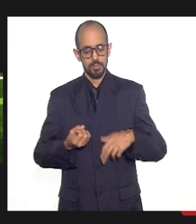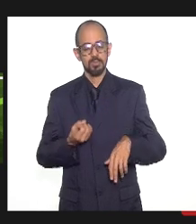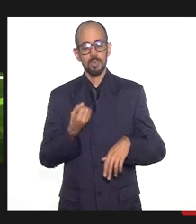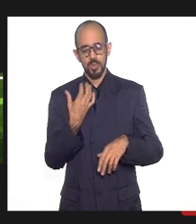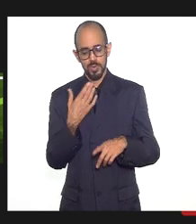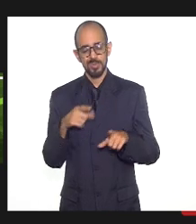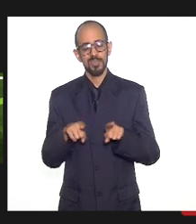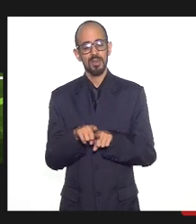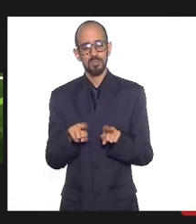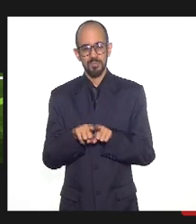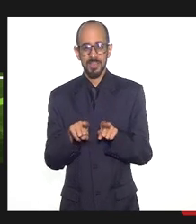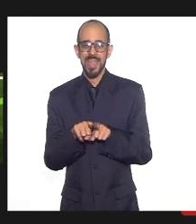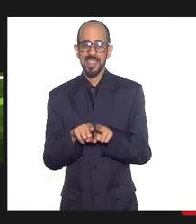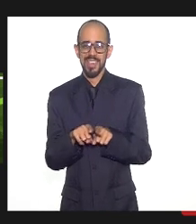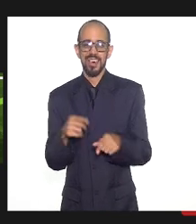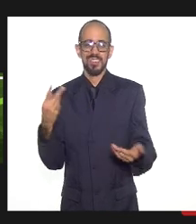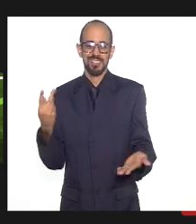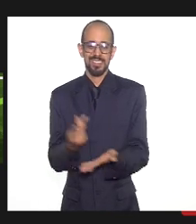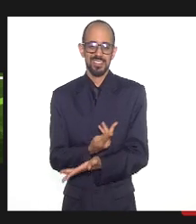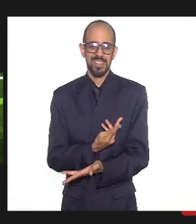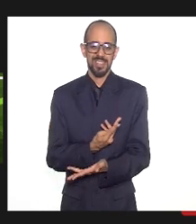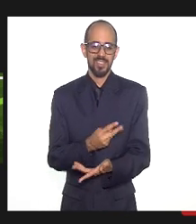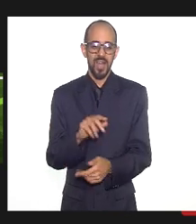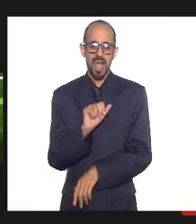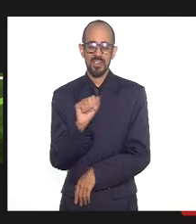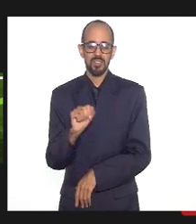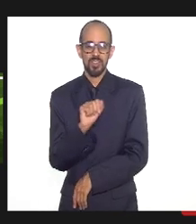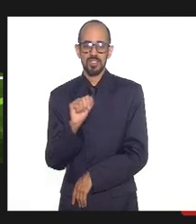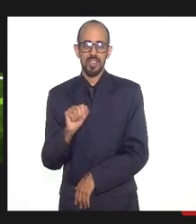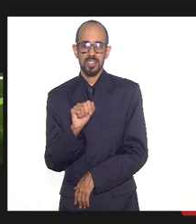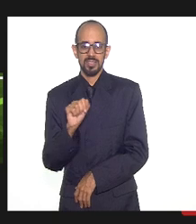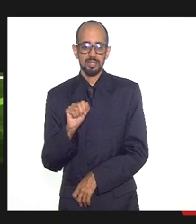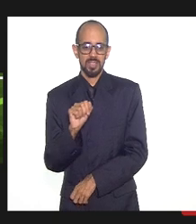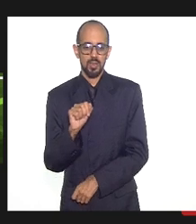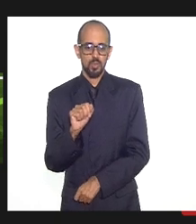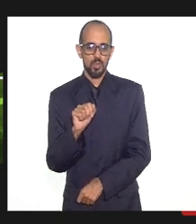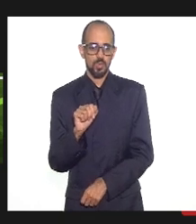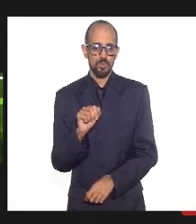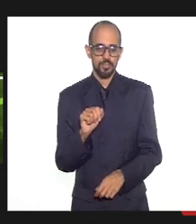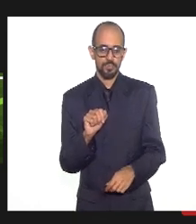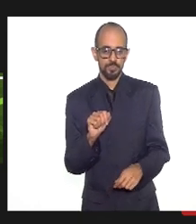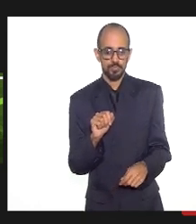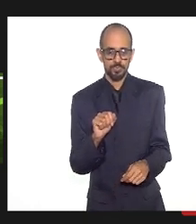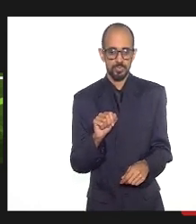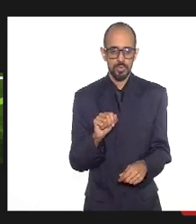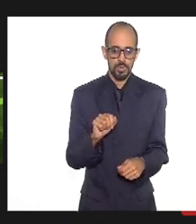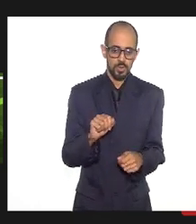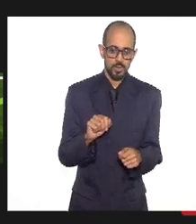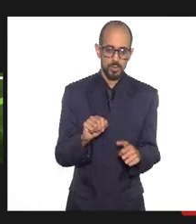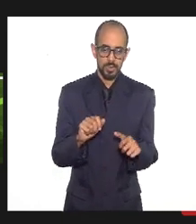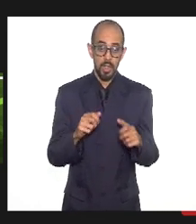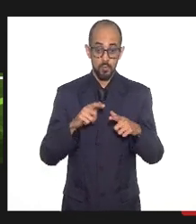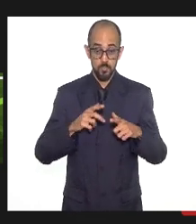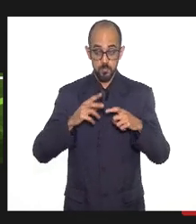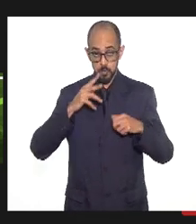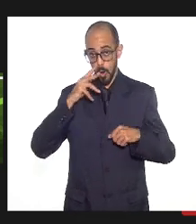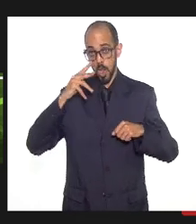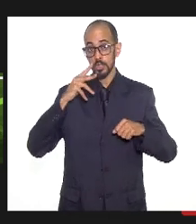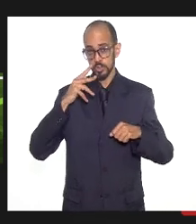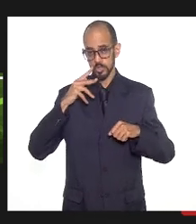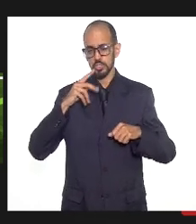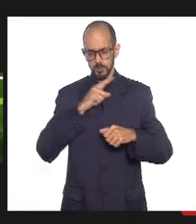acontecendo, né? A associação, né, tá, forte, então a gente